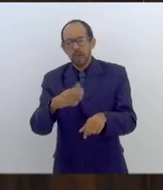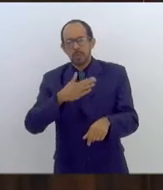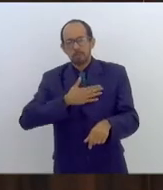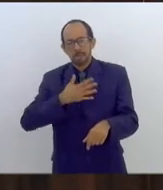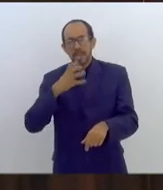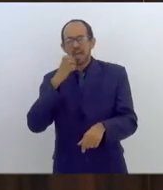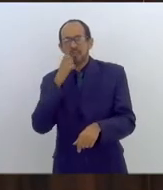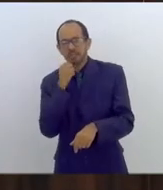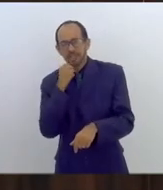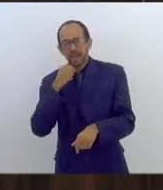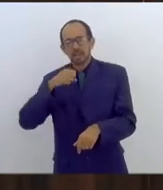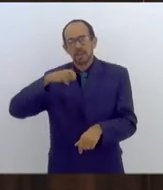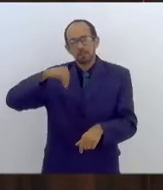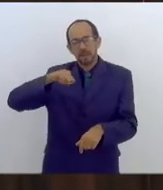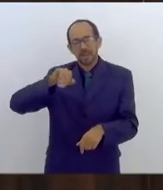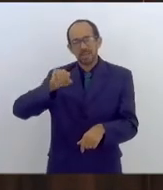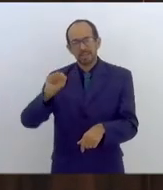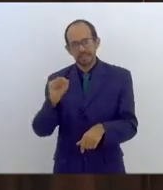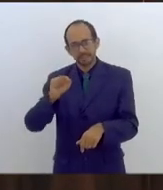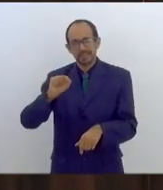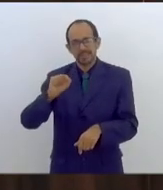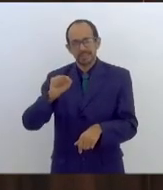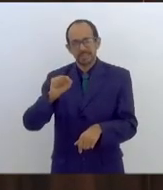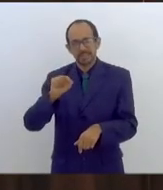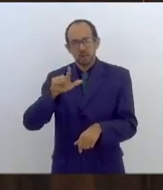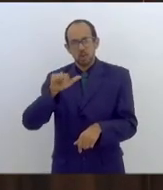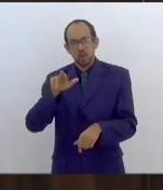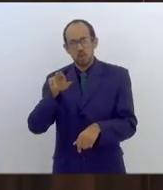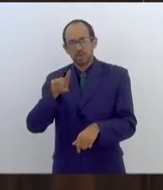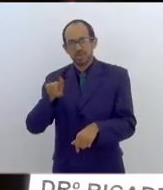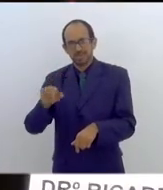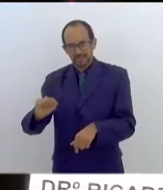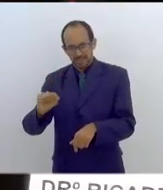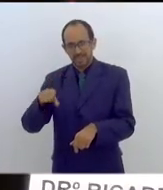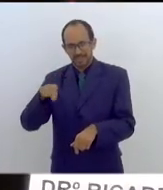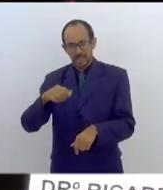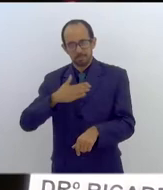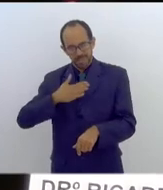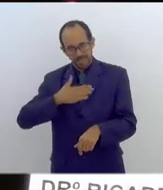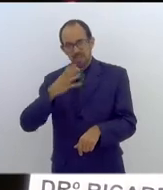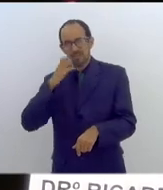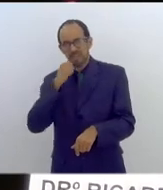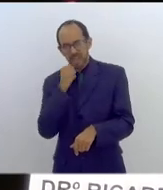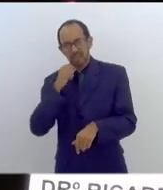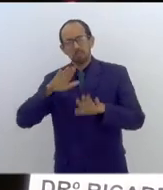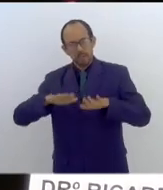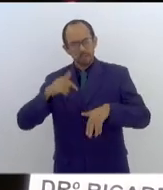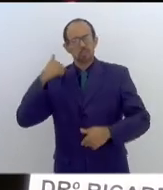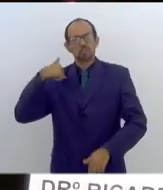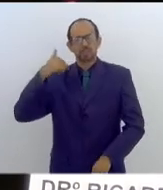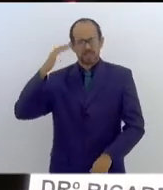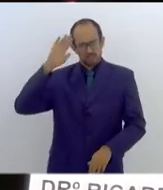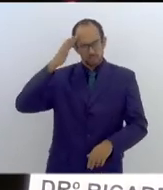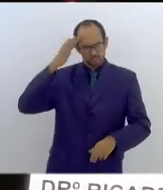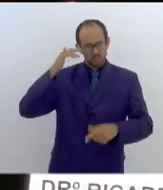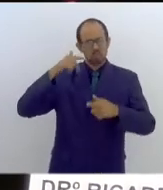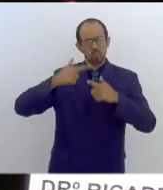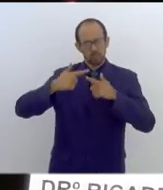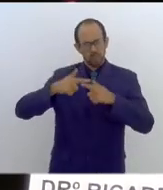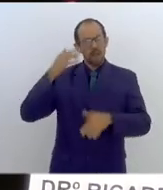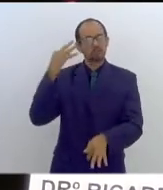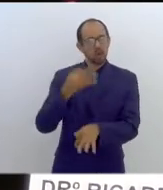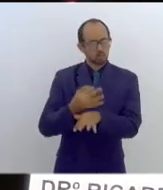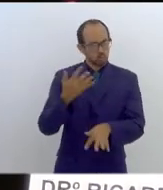Maria Luiza né minha afilhada do coração querida é mas foi compreendido aqui a ausência dela né